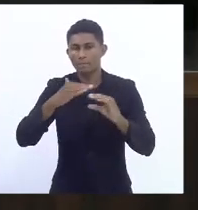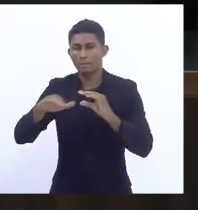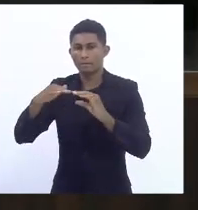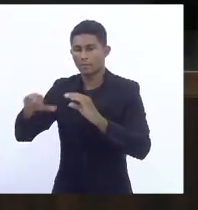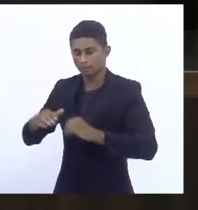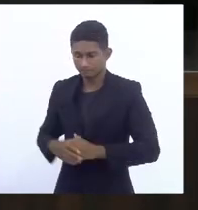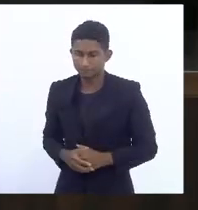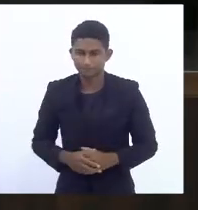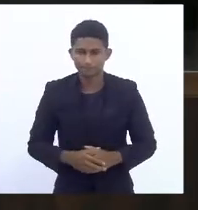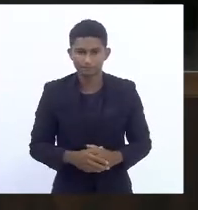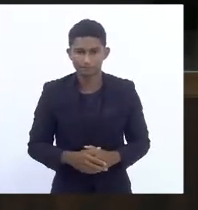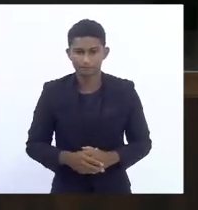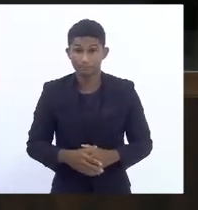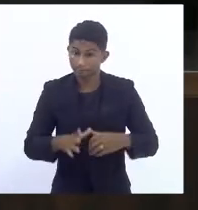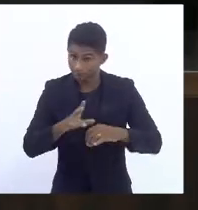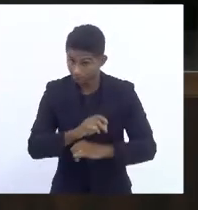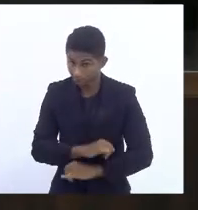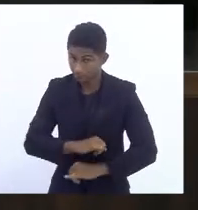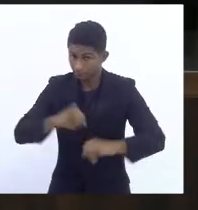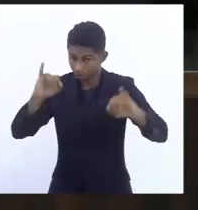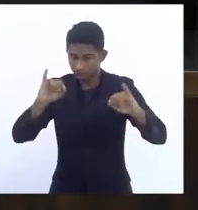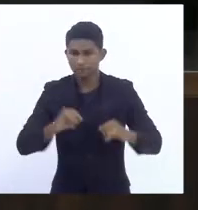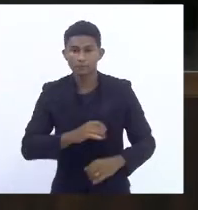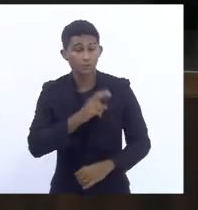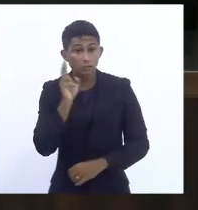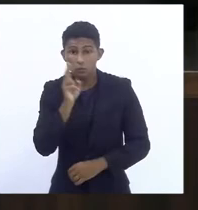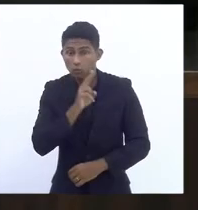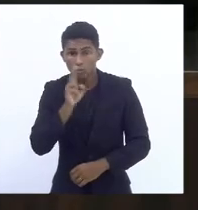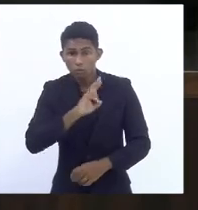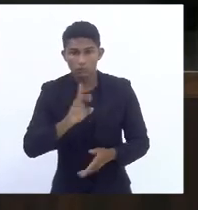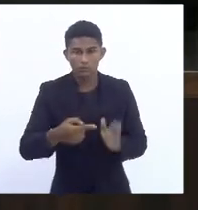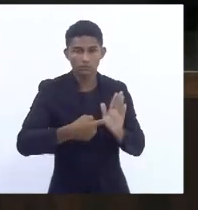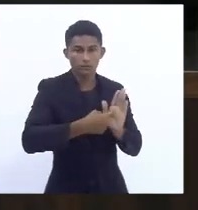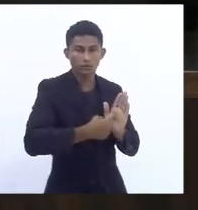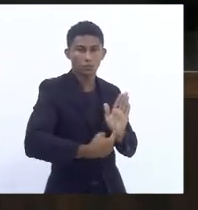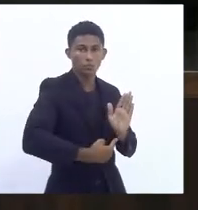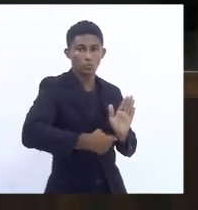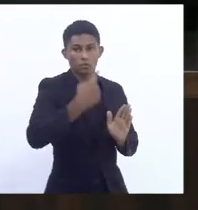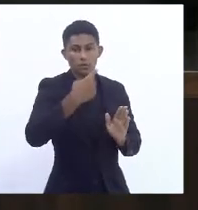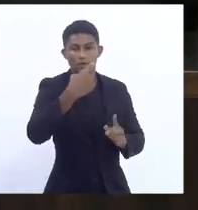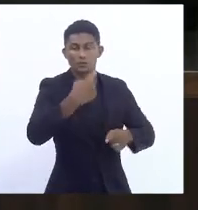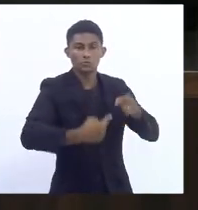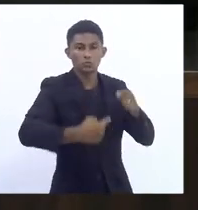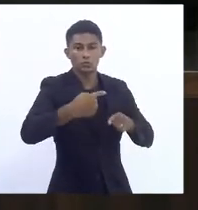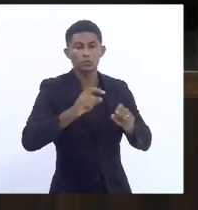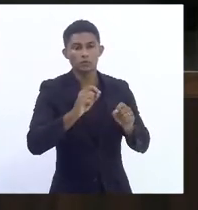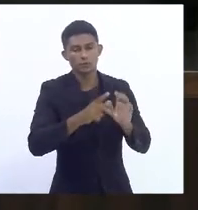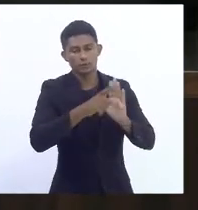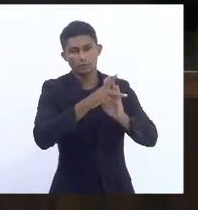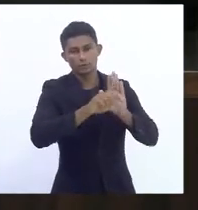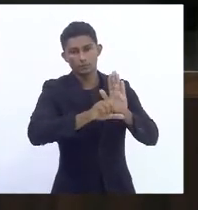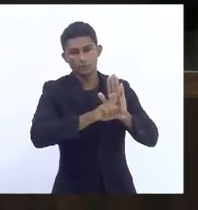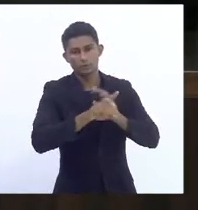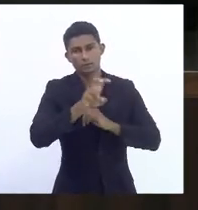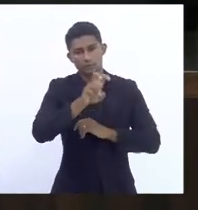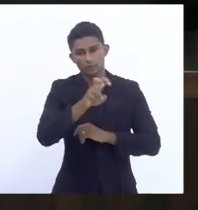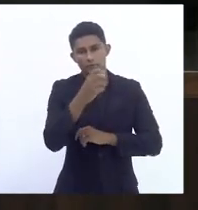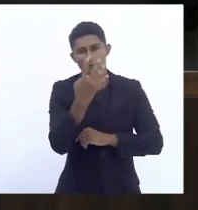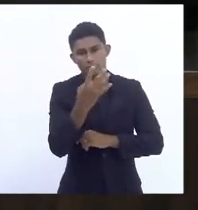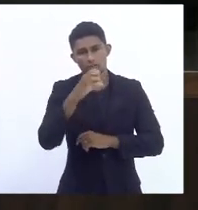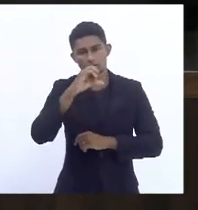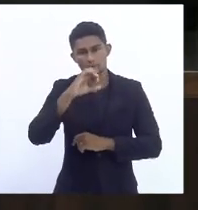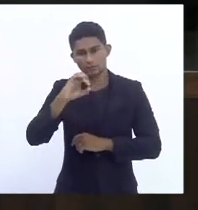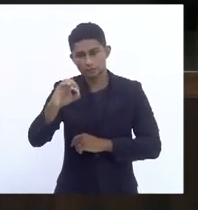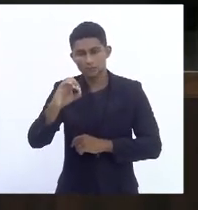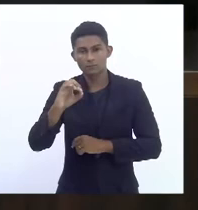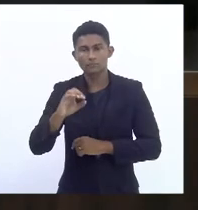Anuncio, em regime de urgência e discussão única, projeto de lei 5490, de autoria